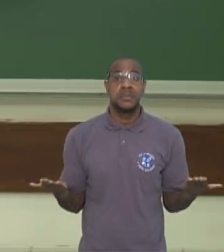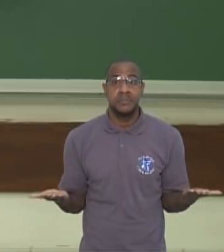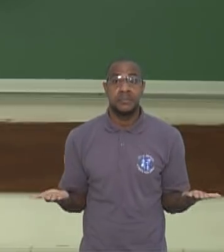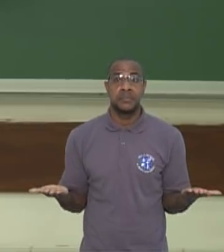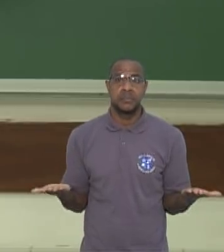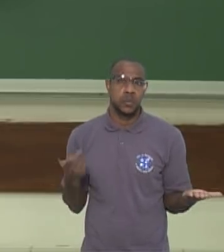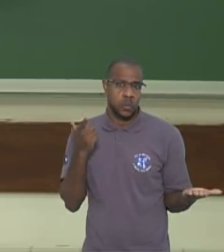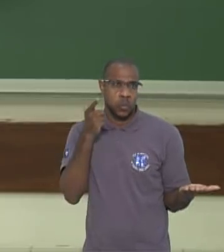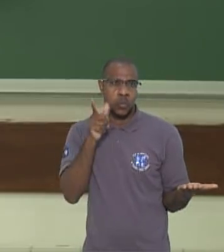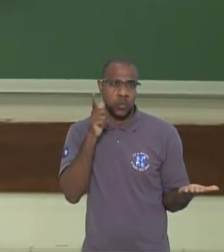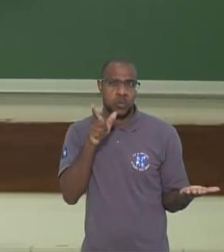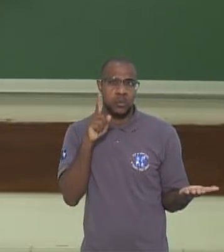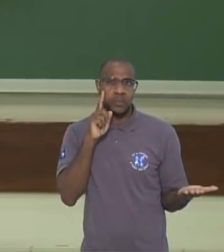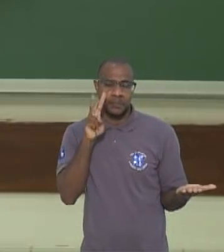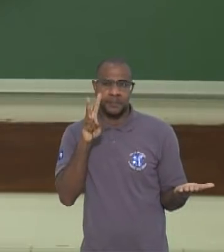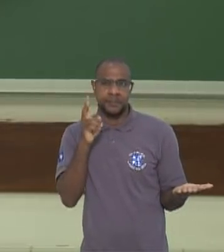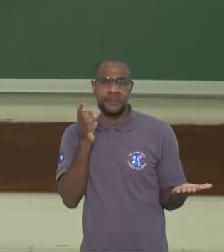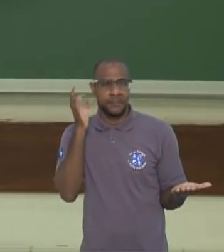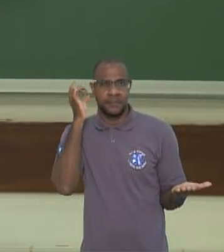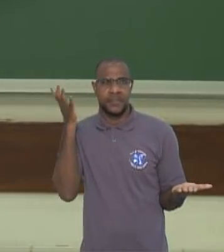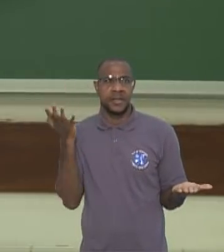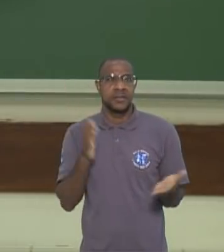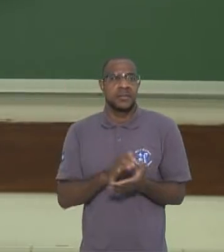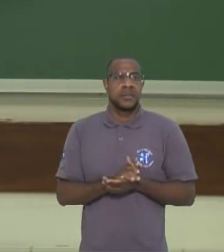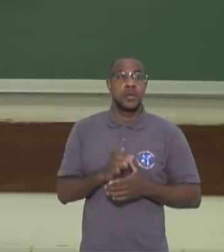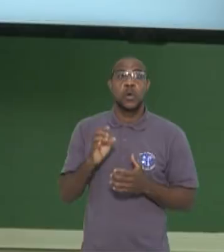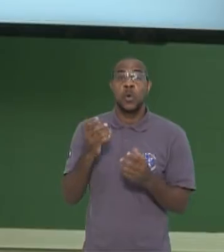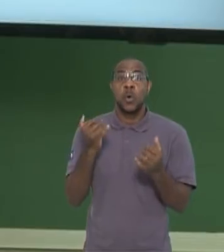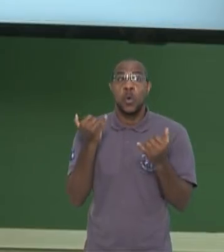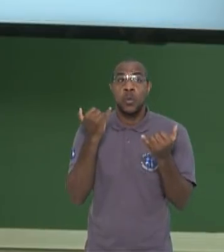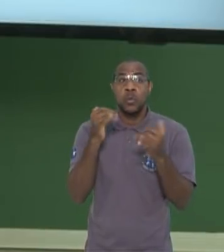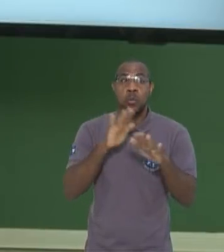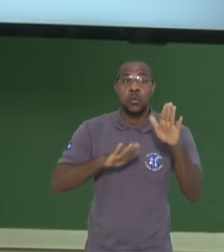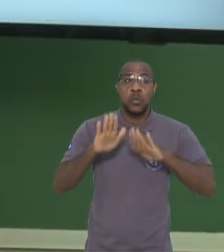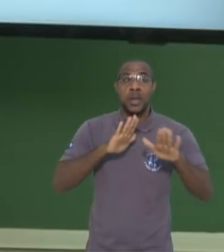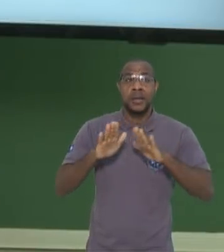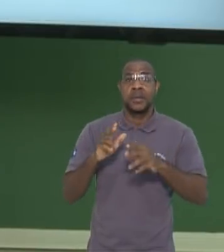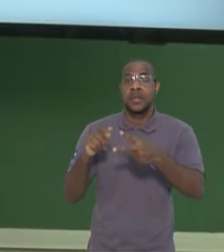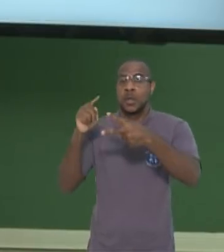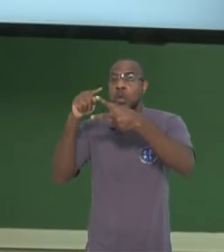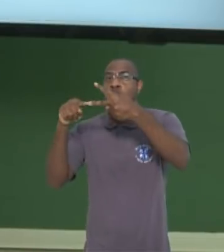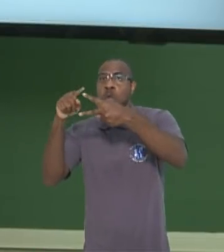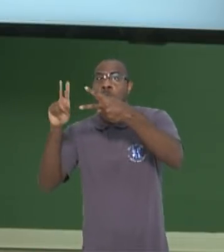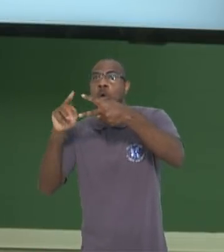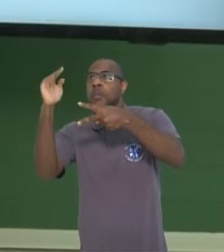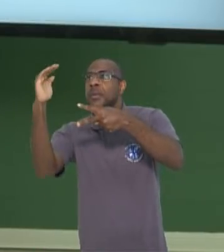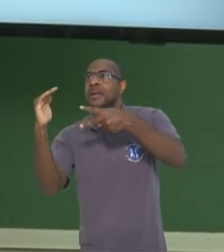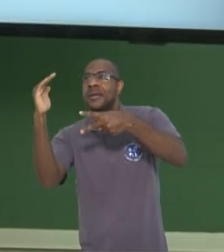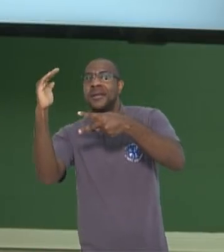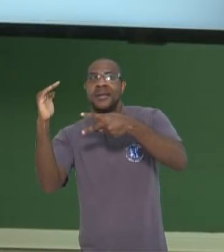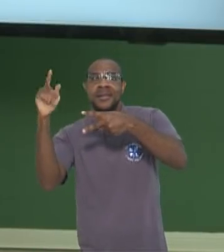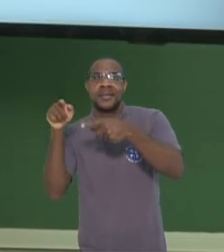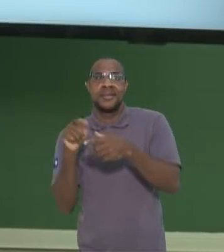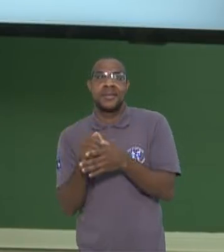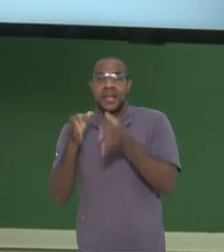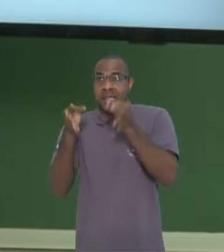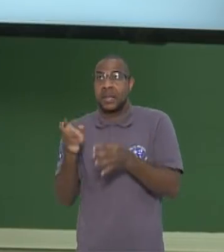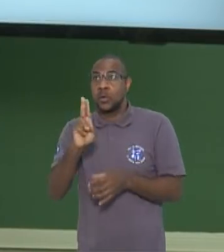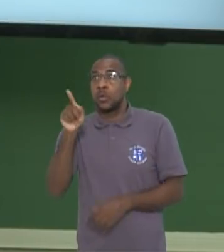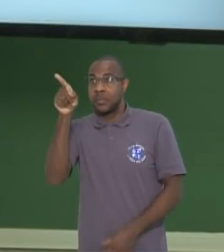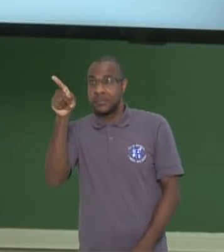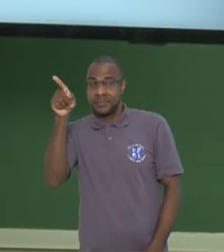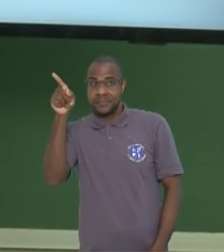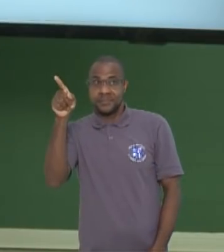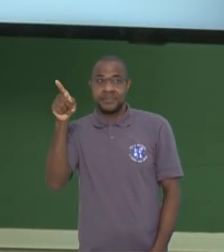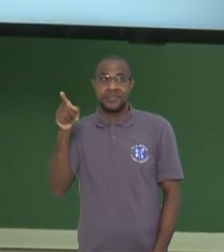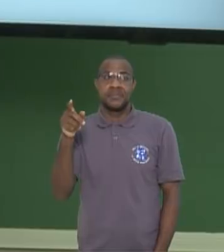aí, gente, conseguiram? Fácil também, né? Isso aqui só tem que tomar cuidado com esses dois nomes, trissomia e triploidia. É trissomia a resposta correta, tá? Quando a gente